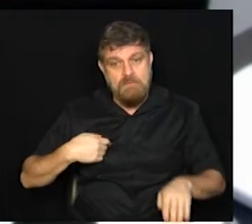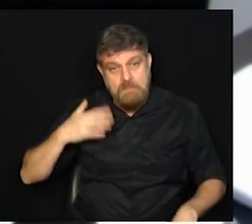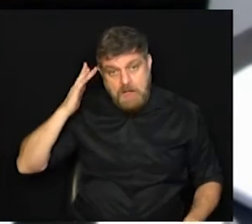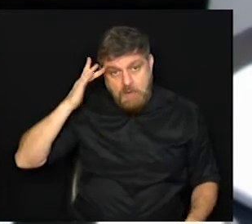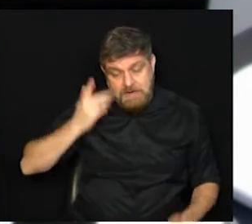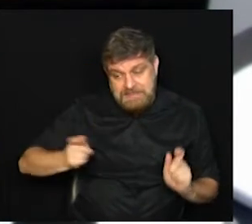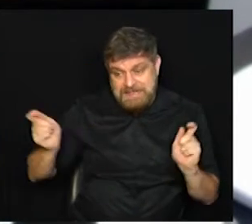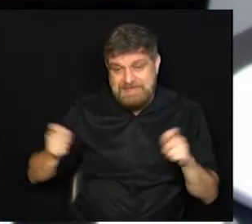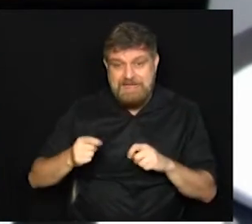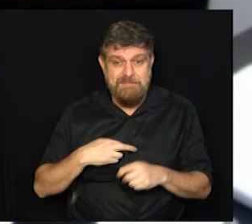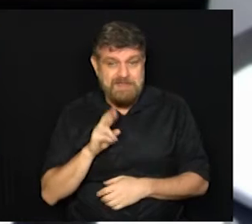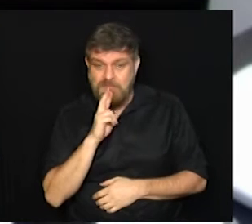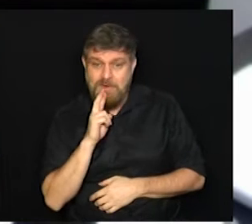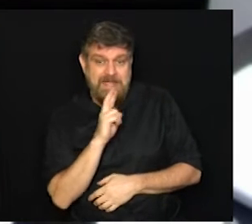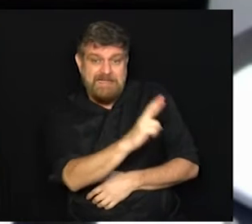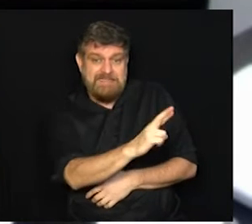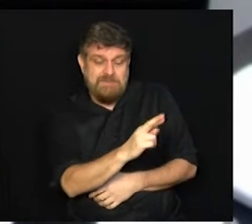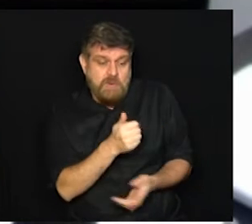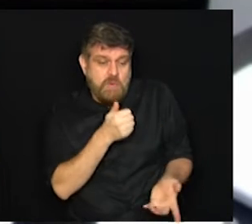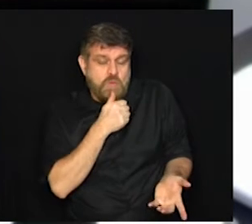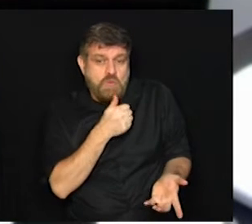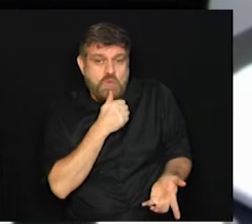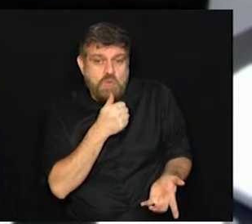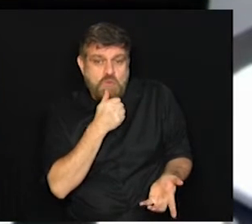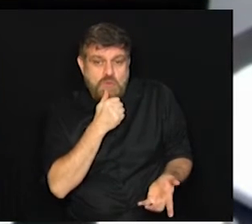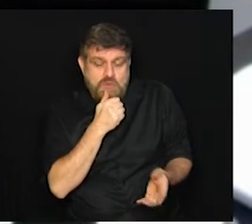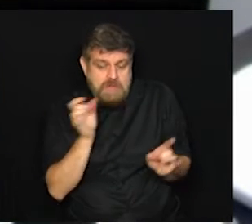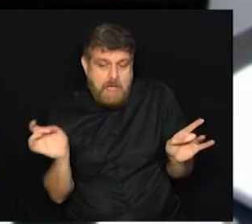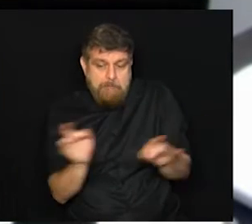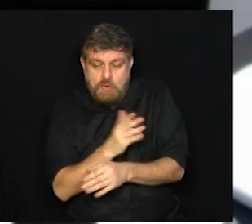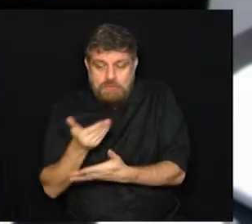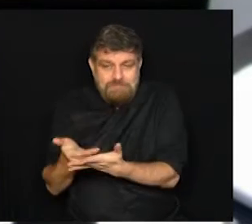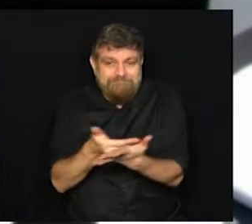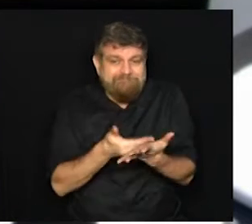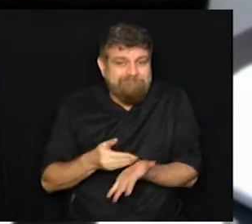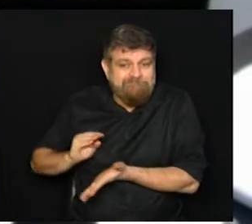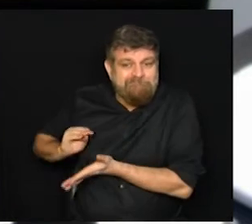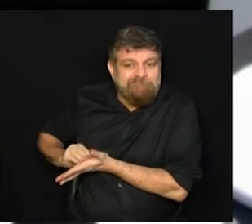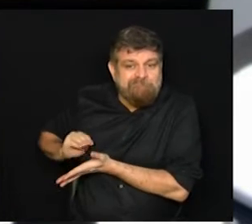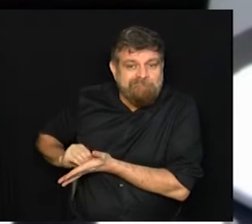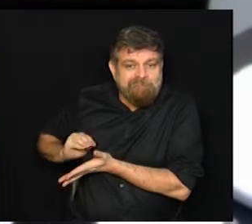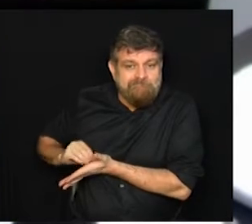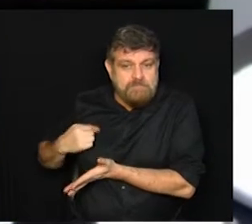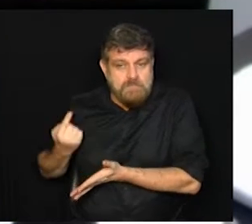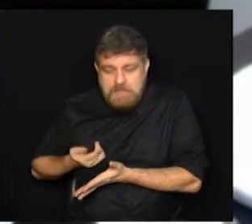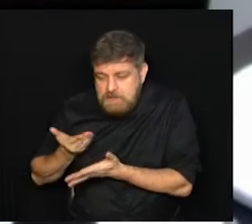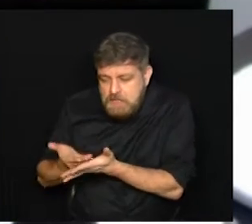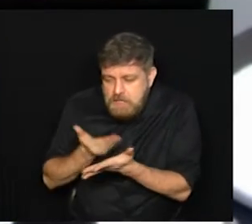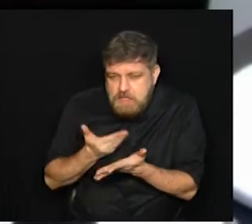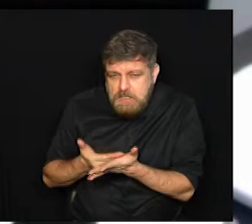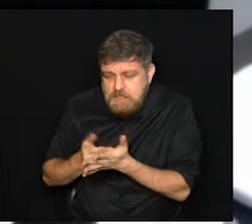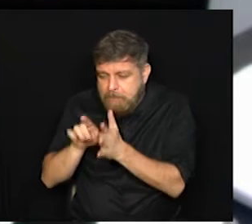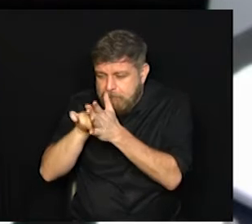vou responder algo que nós ainda não concluímos o estudo, né? Nós estamos estudando isso.